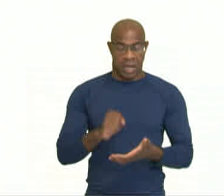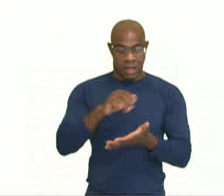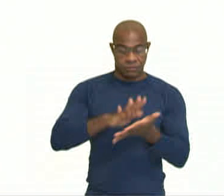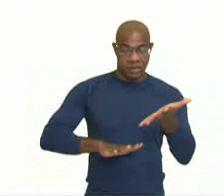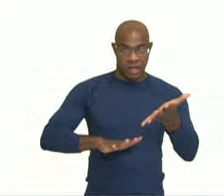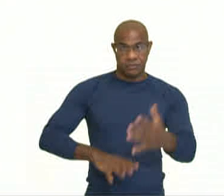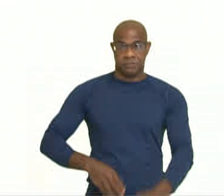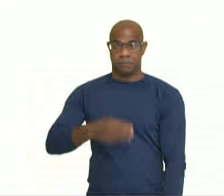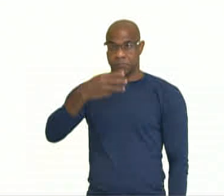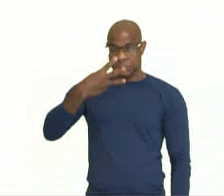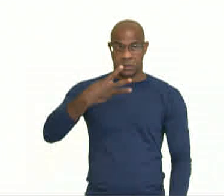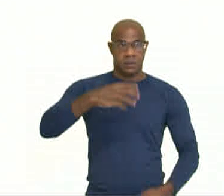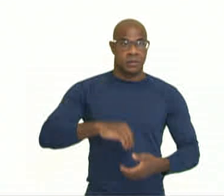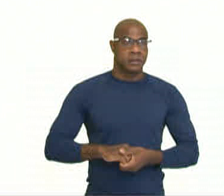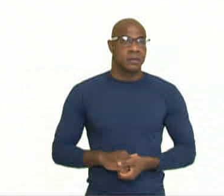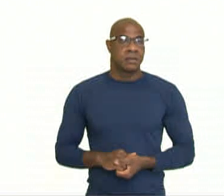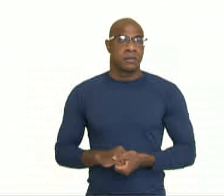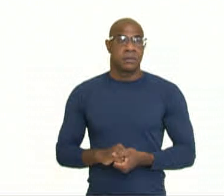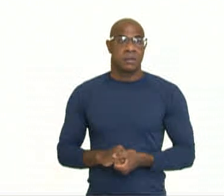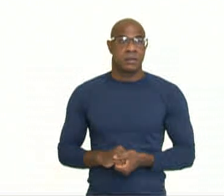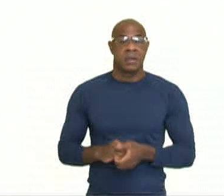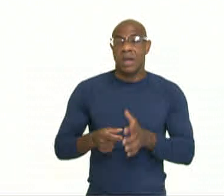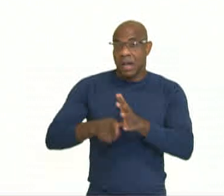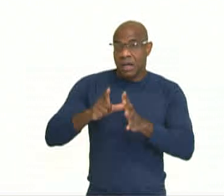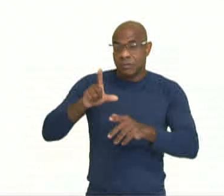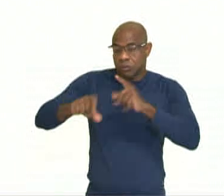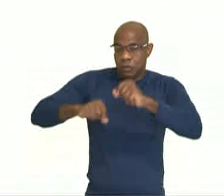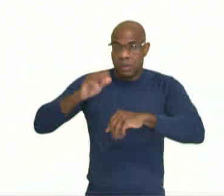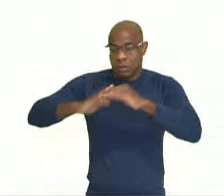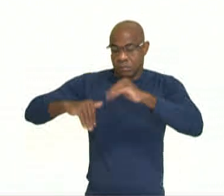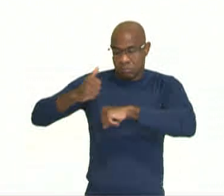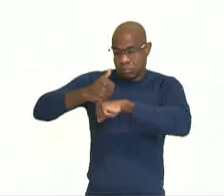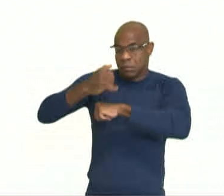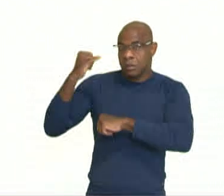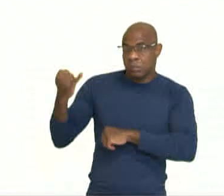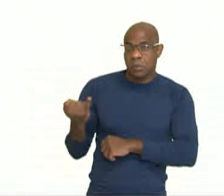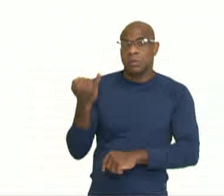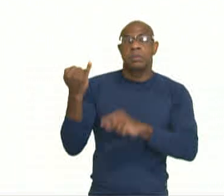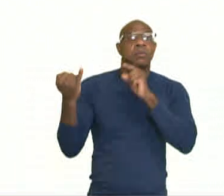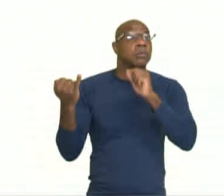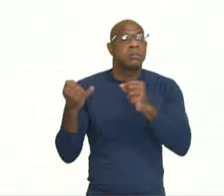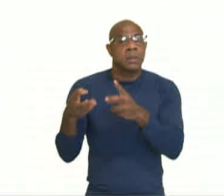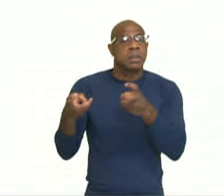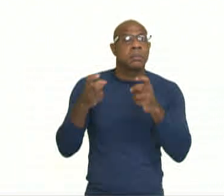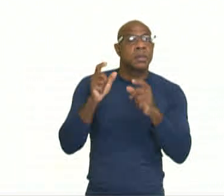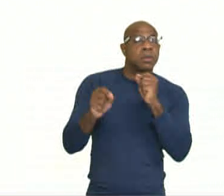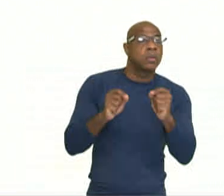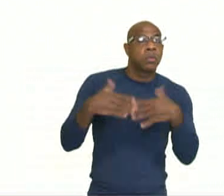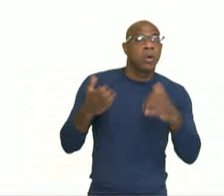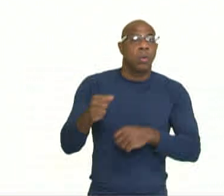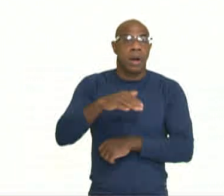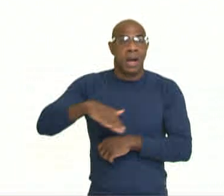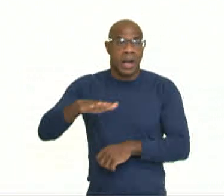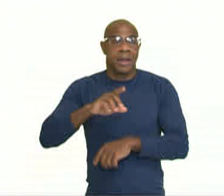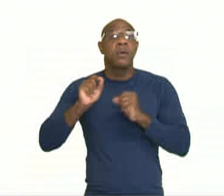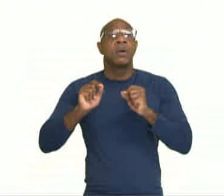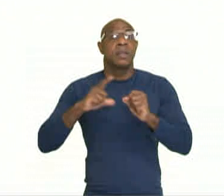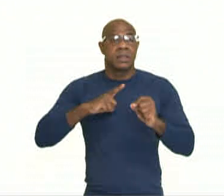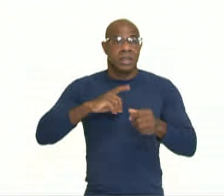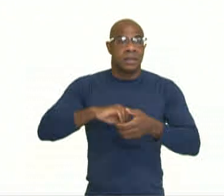Atividade 3. Antes de escolher uma carreira, é muito importante perceber em qual área ela